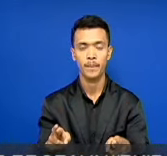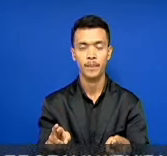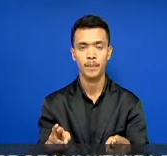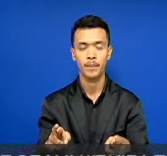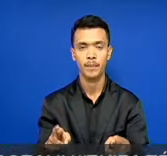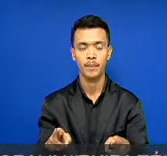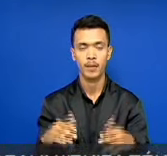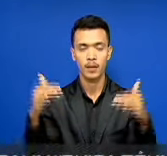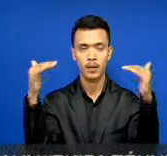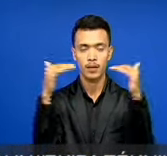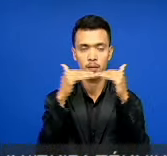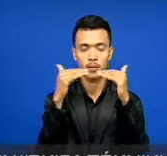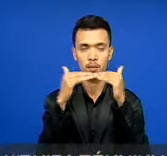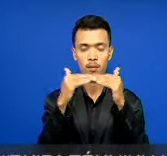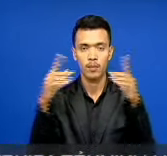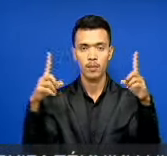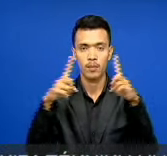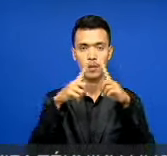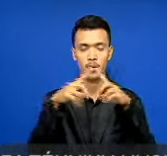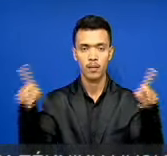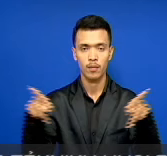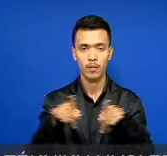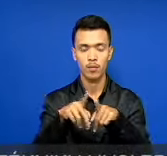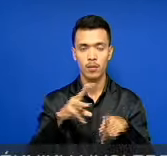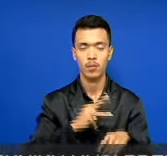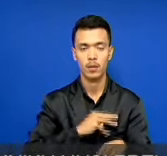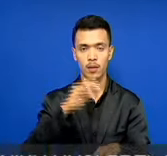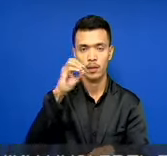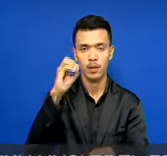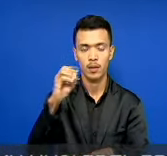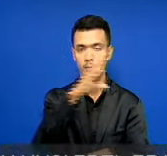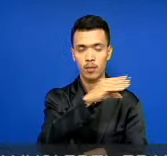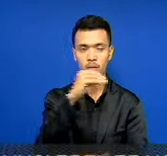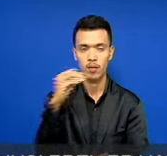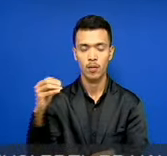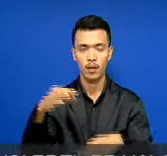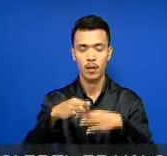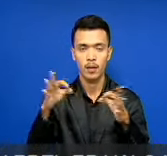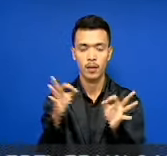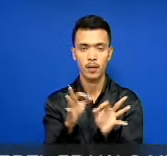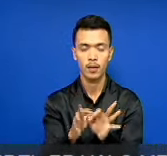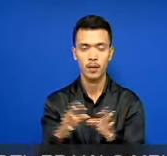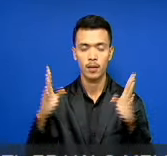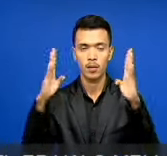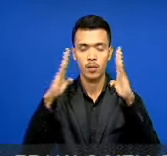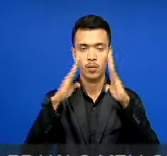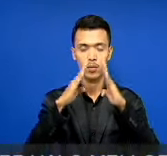salaun encontro ba ia posto Metinaro nian nomos rehabilitasau mba ia